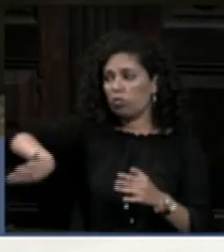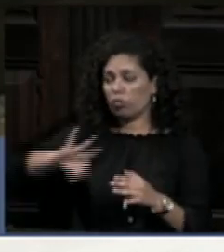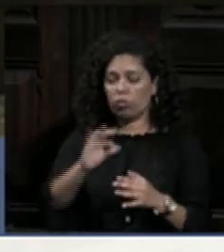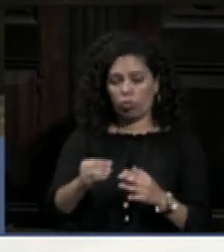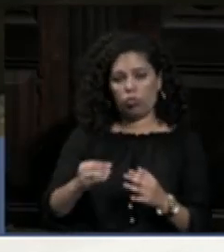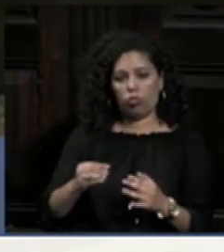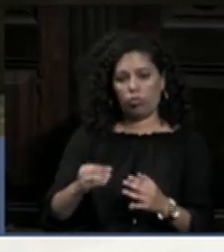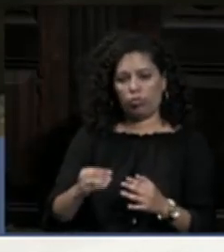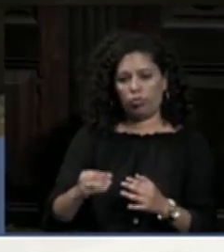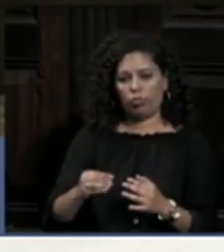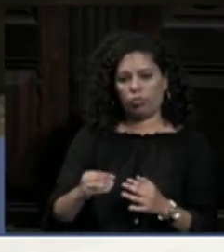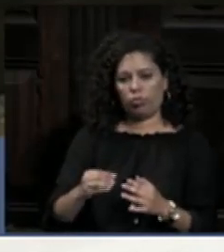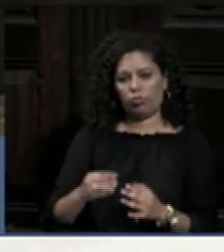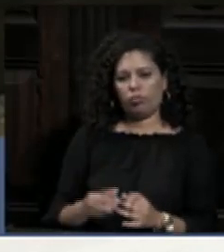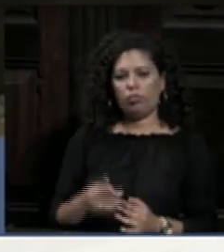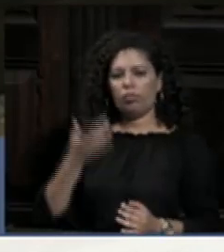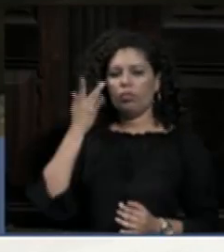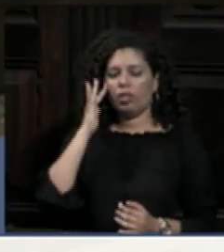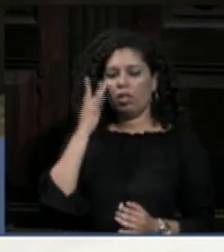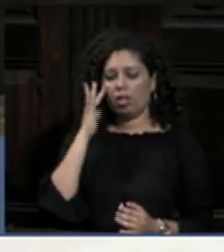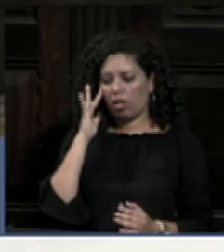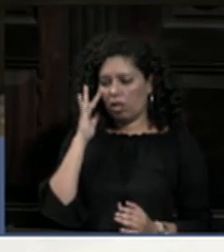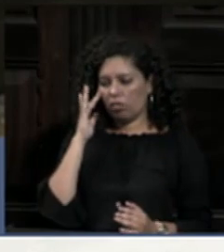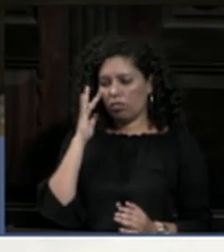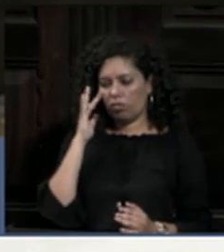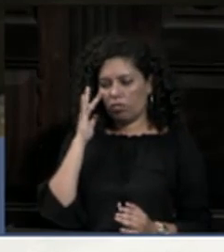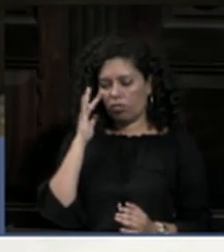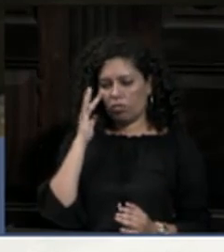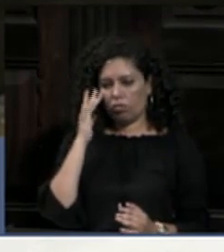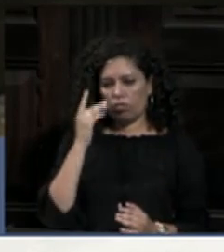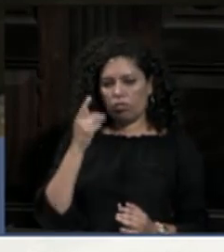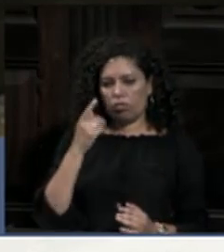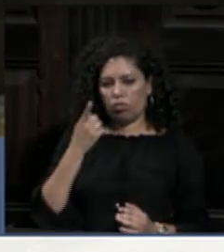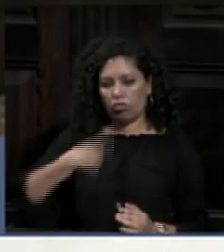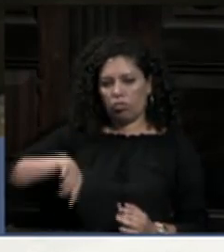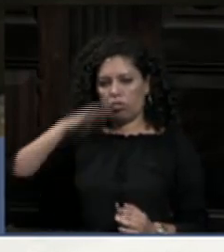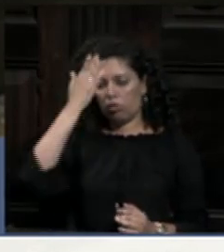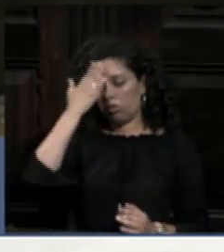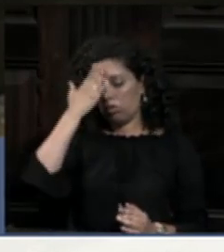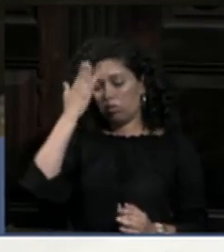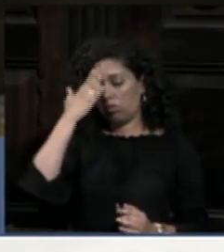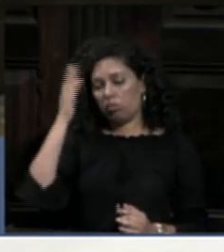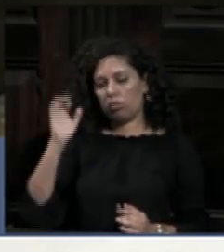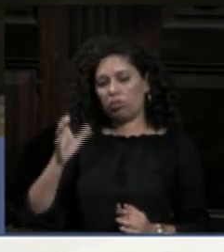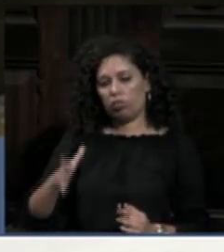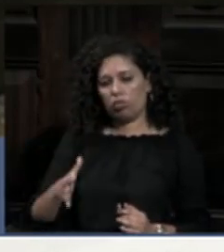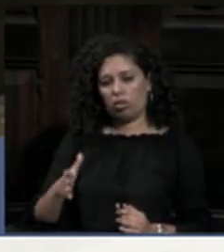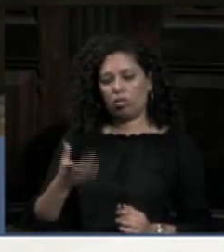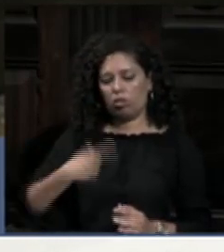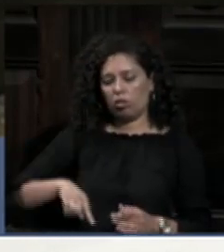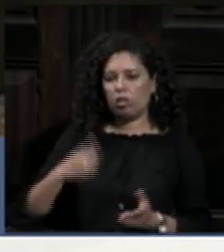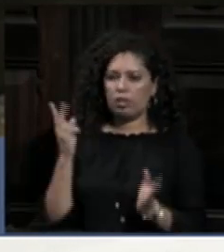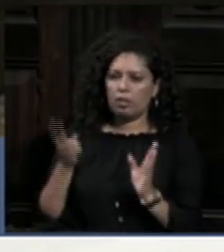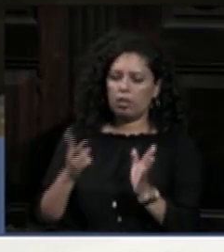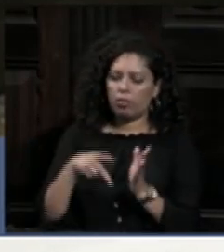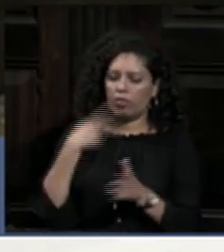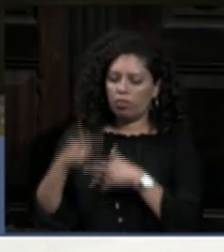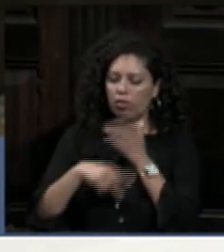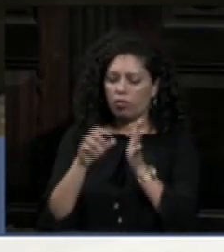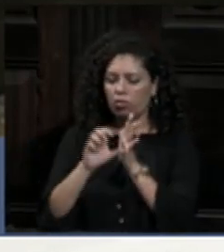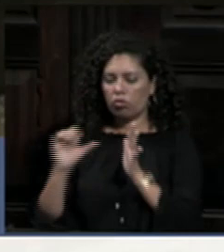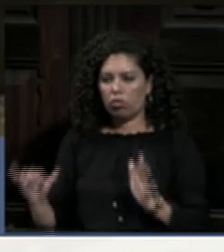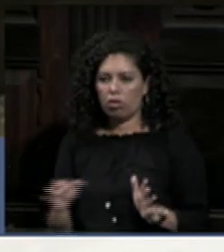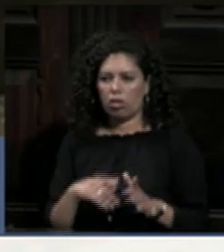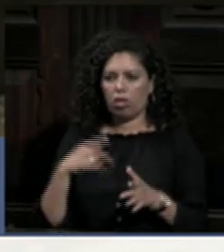de advogado nós que aqui é aprovamos recentemente diversas matérias que tratavam da